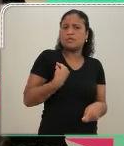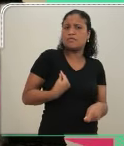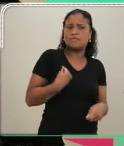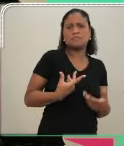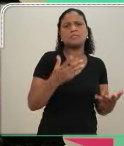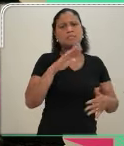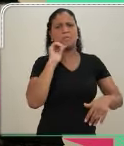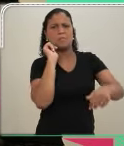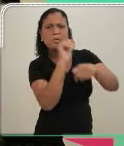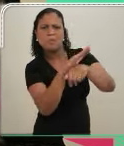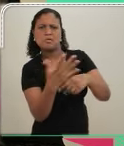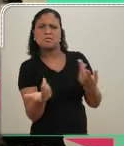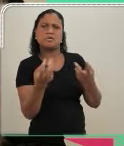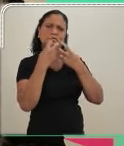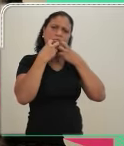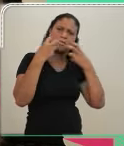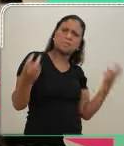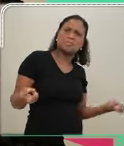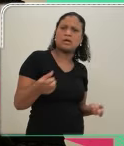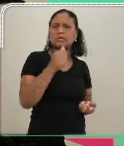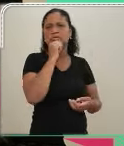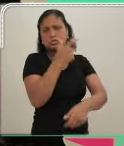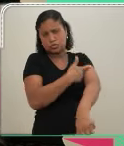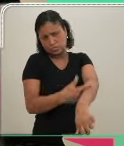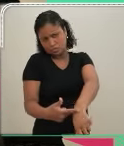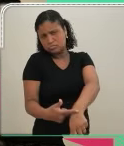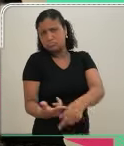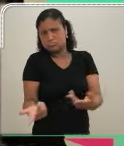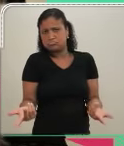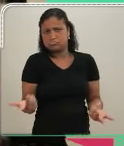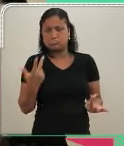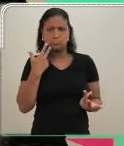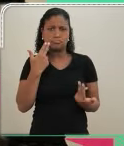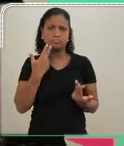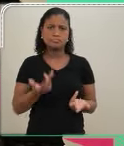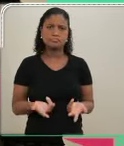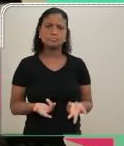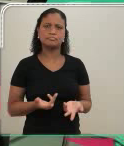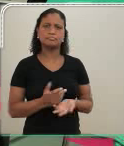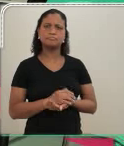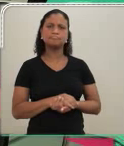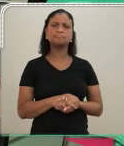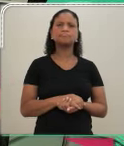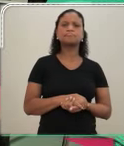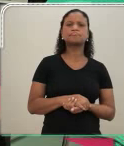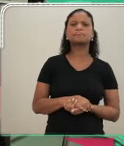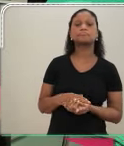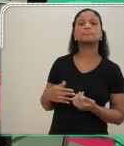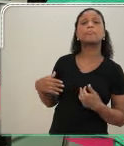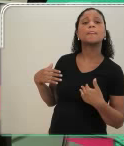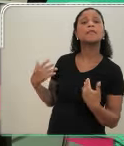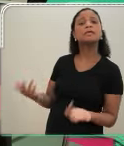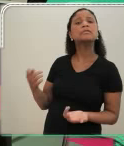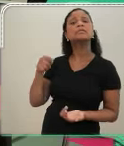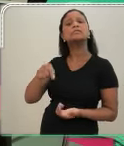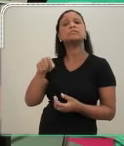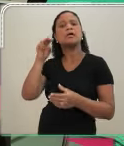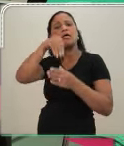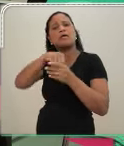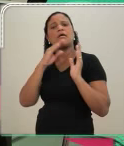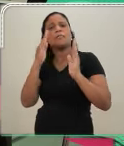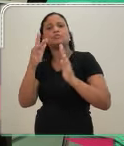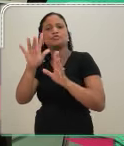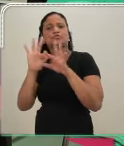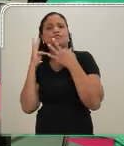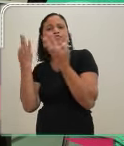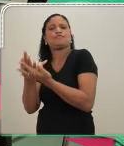ele tem, que ele não seja rotulado por mal criado, por birrento, sem educação. Denise, desde que essa reportagem com a sua família foi exibida há